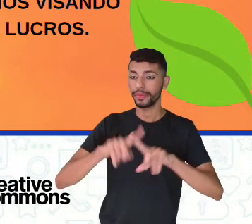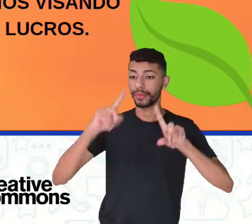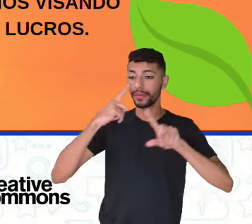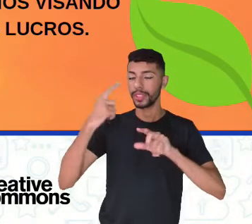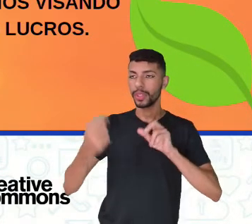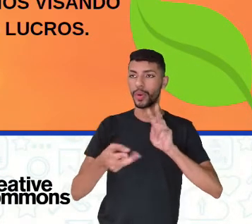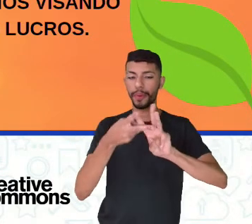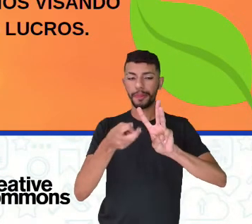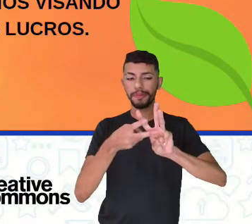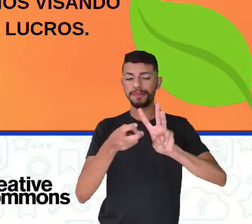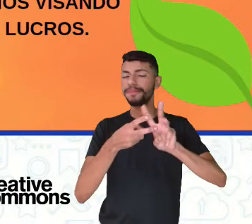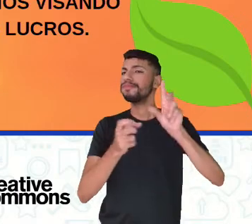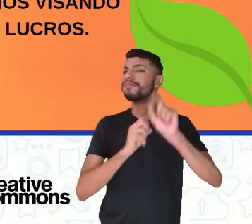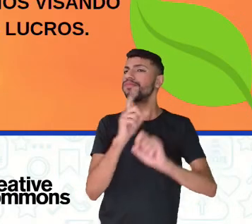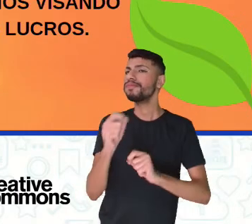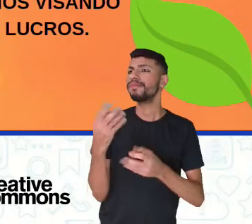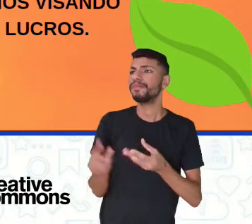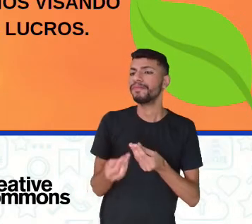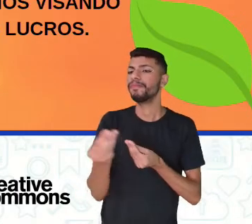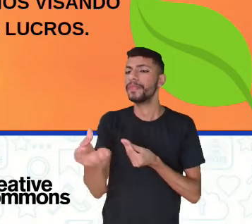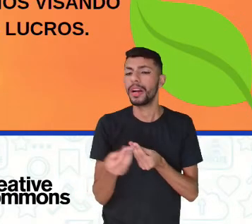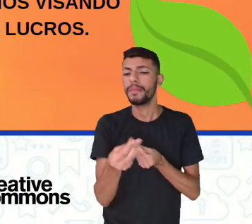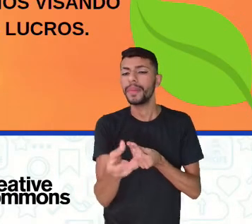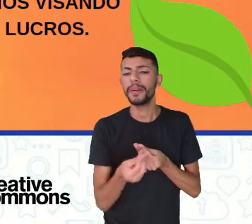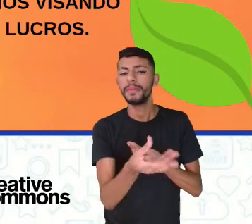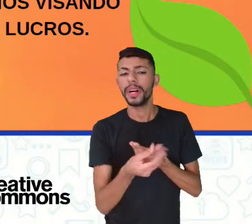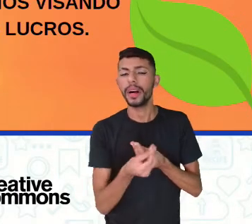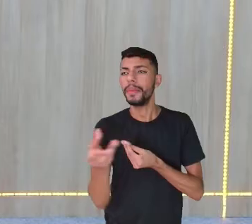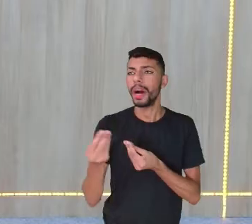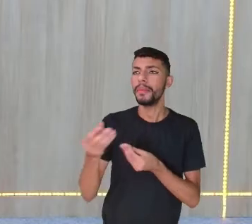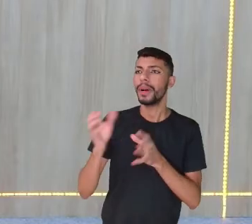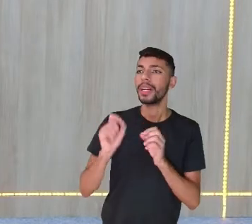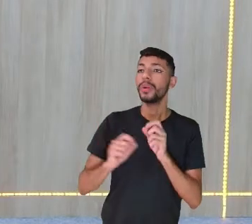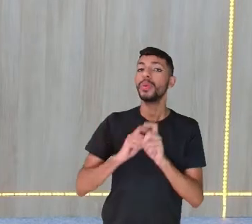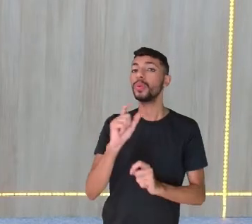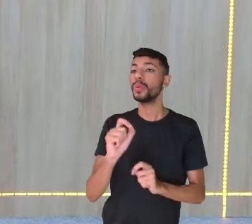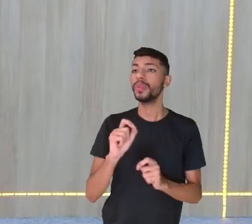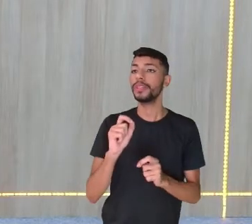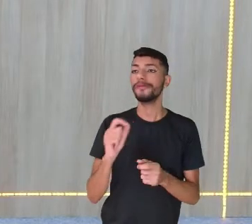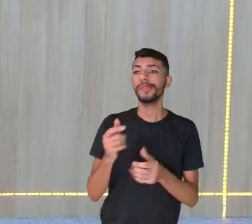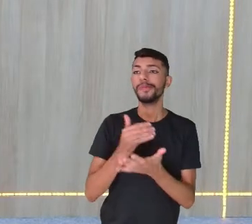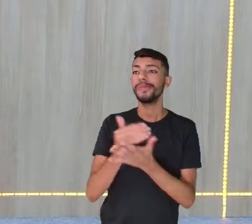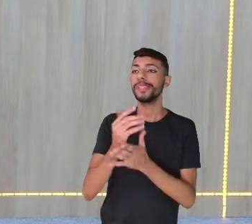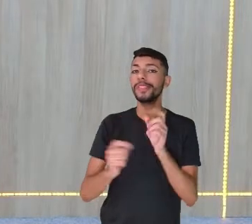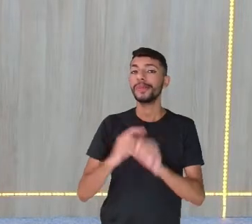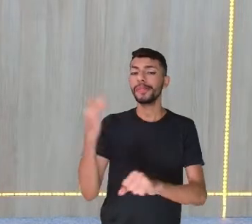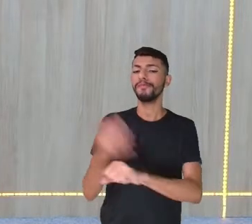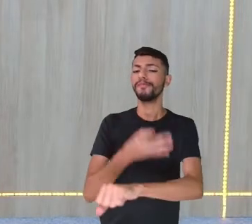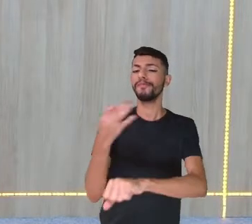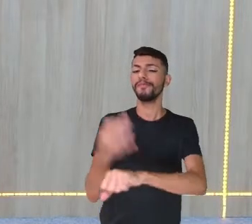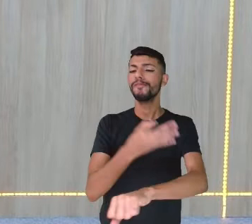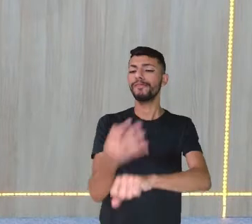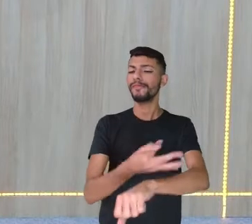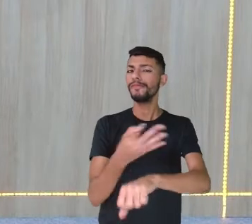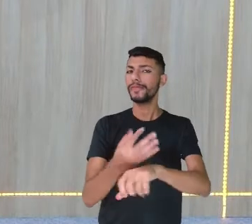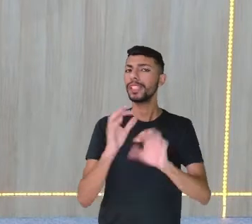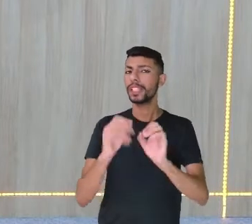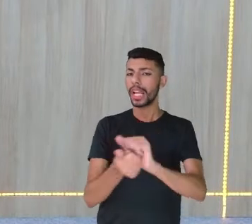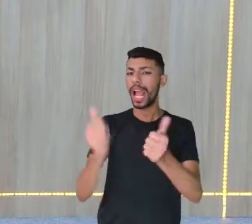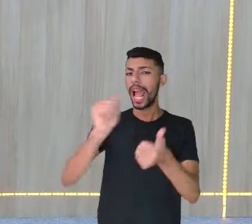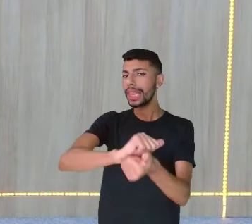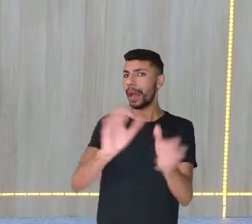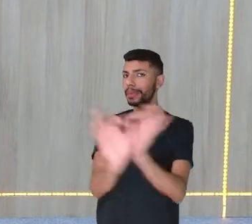índios começam, né, a oferecer essa resistência, né, não vão se adaptar a muito bem todo esse